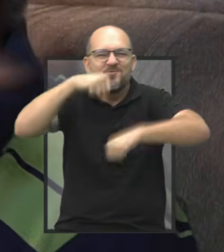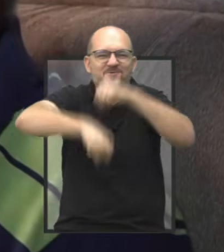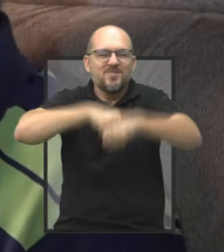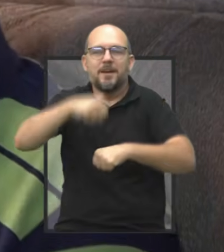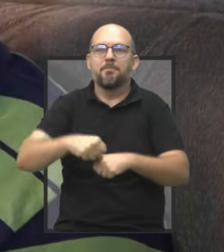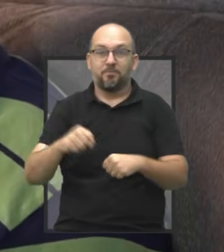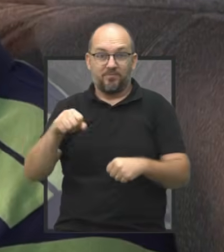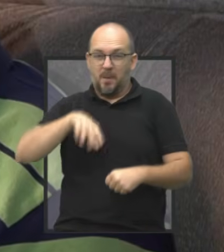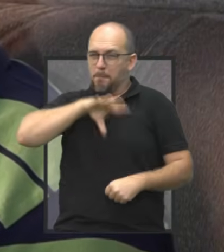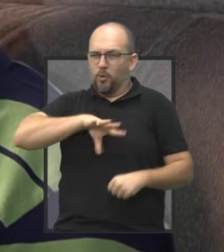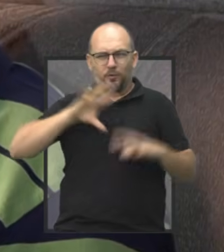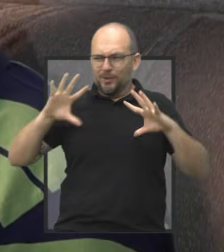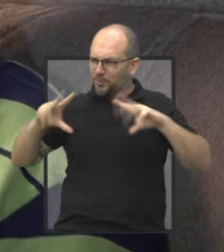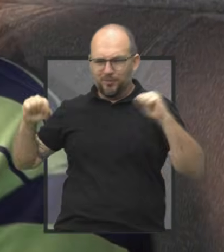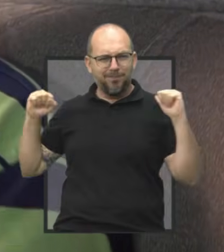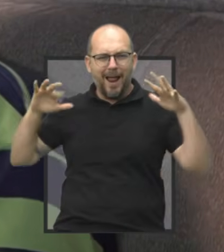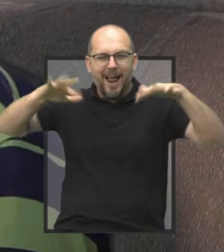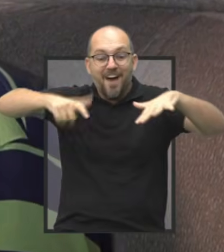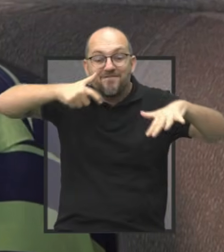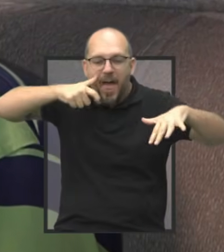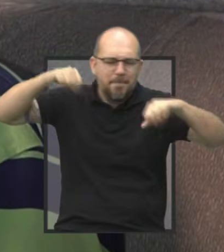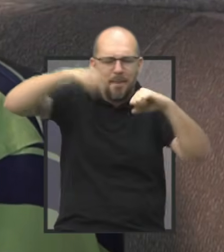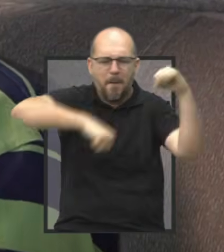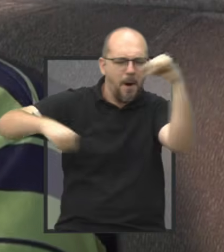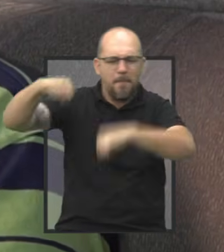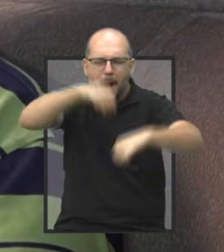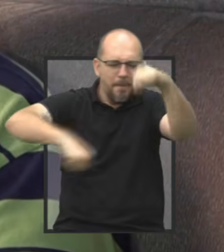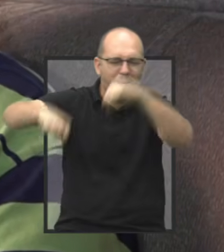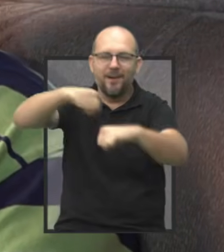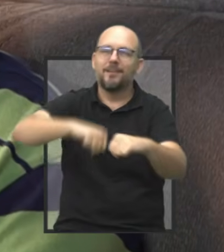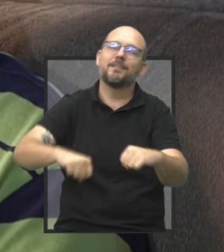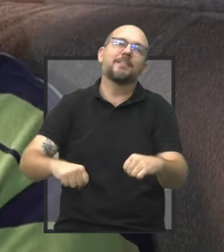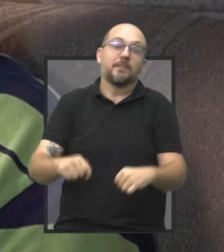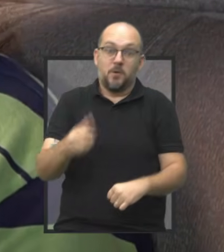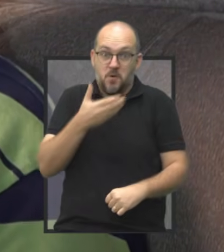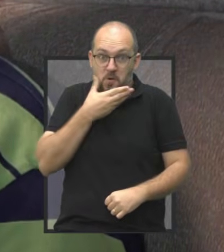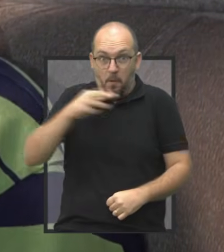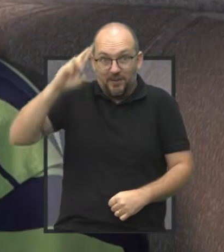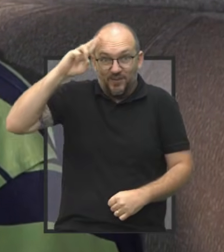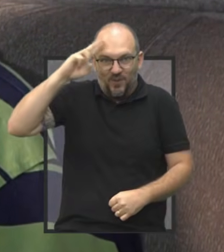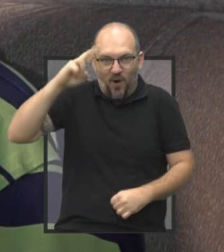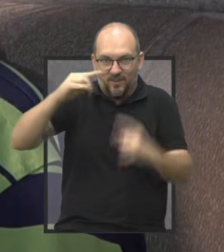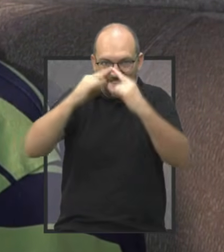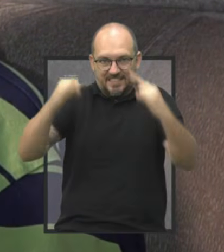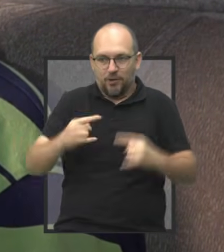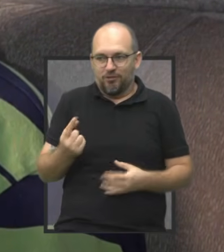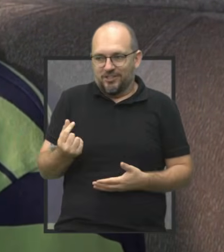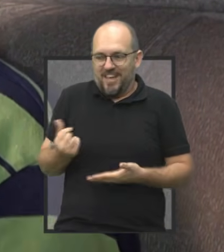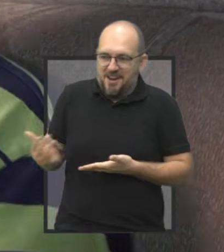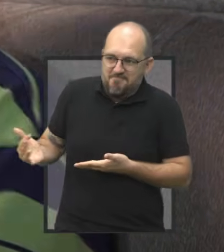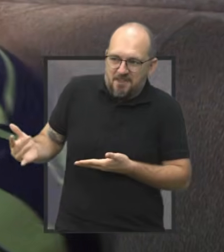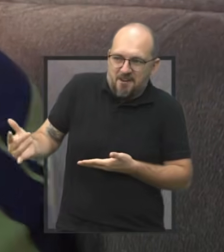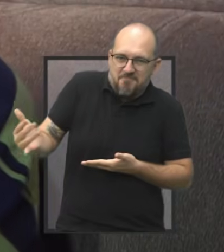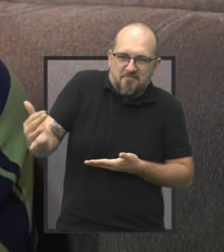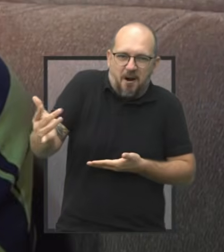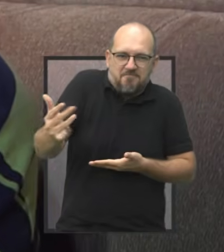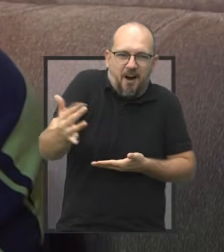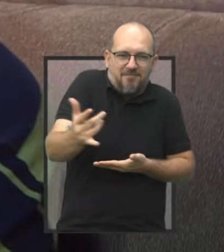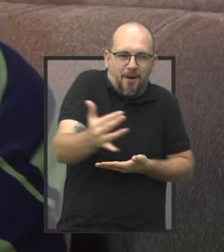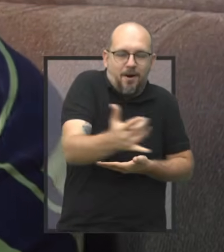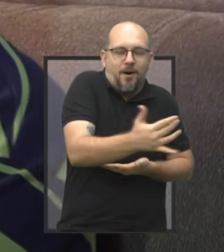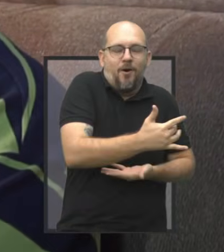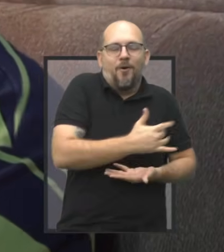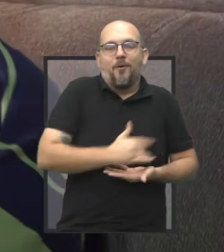roça inteira, encheu lá, tudo, pra ver nós lutar. Foi onde o homem colheu a grana dele. Colheu o dinheiro